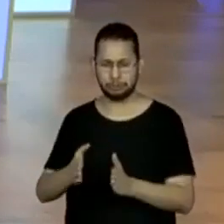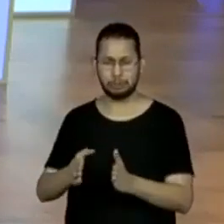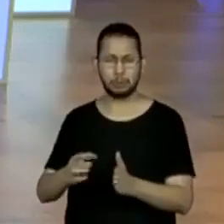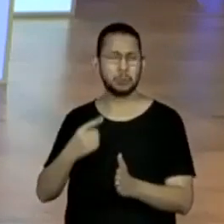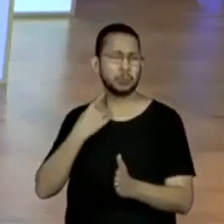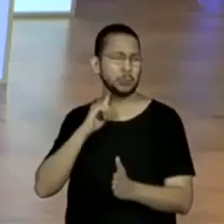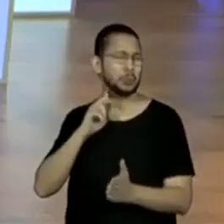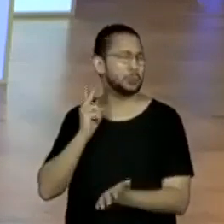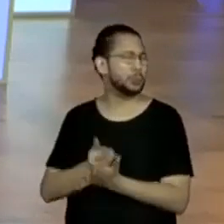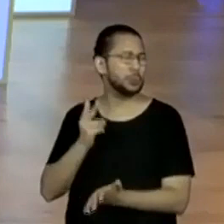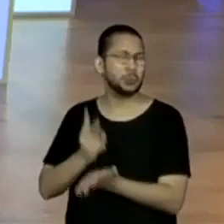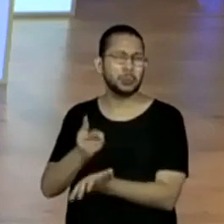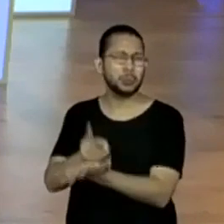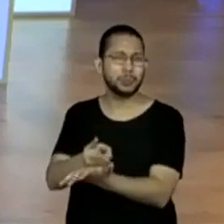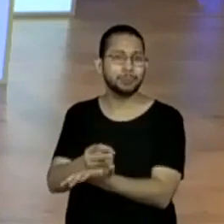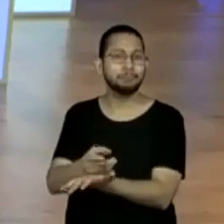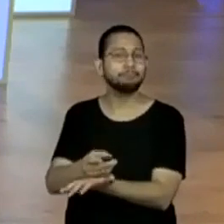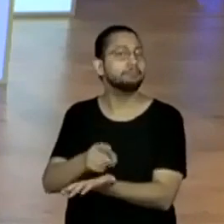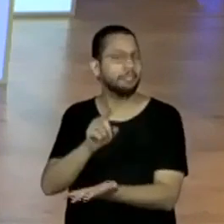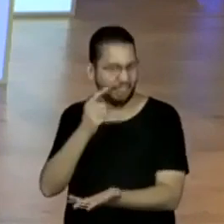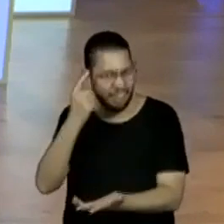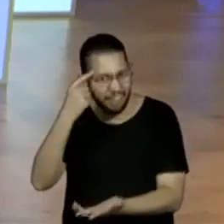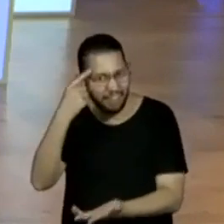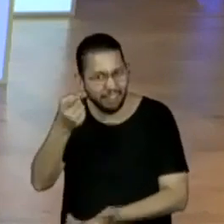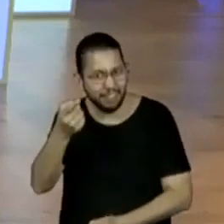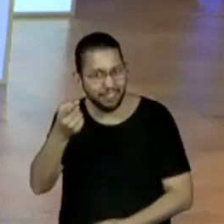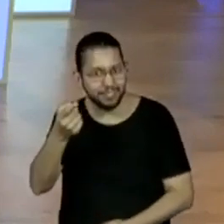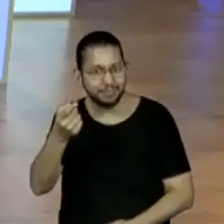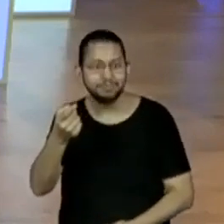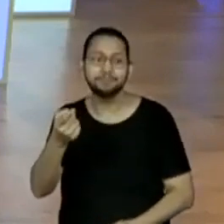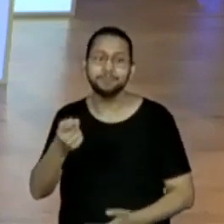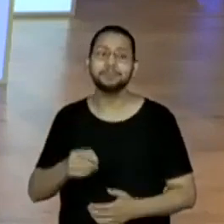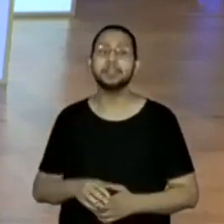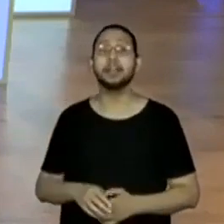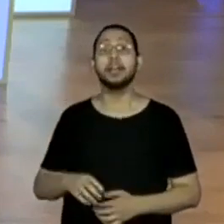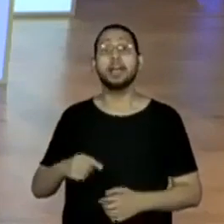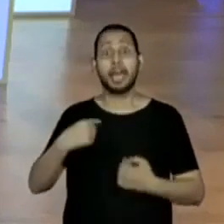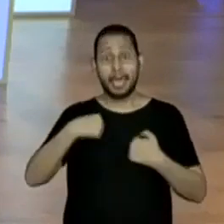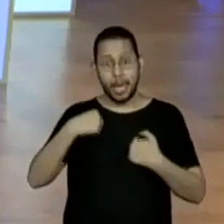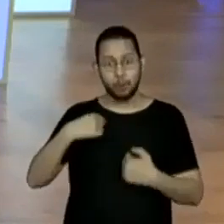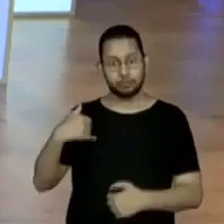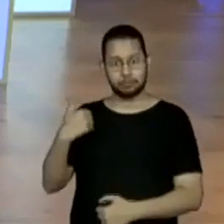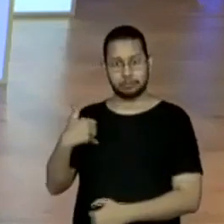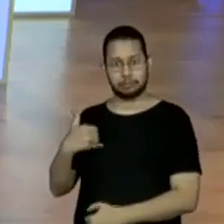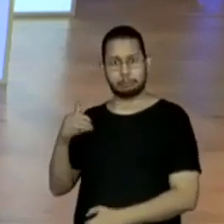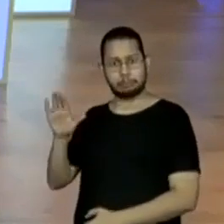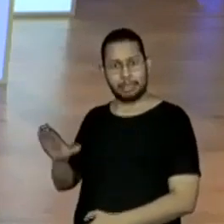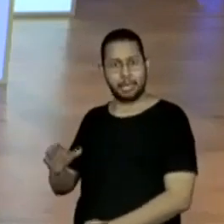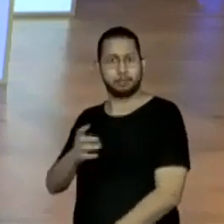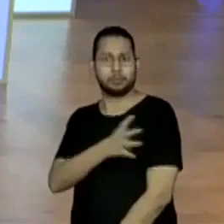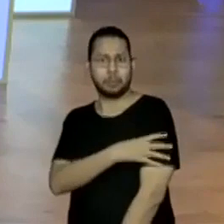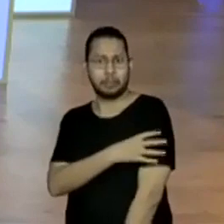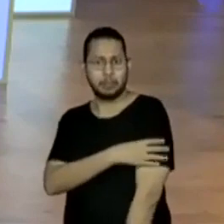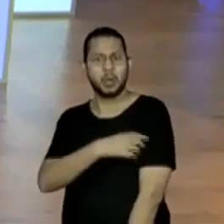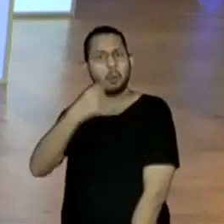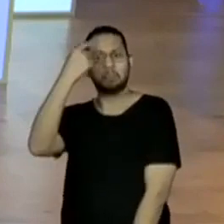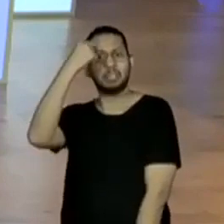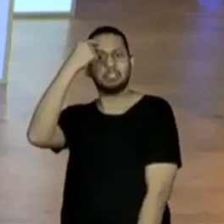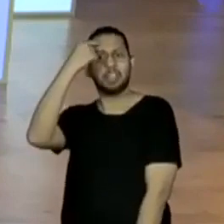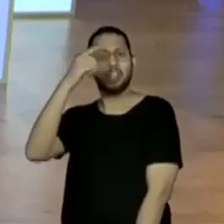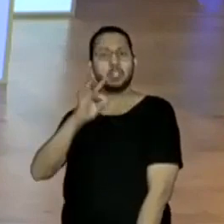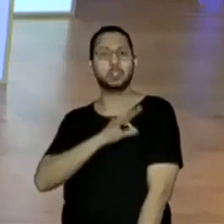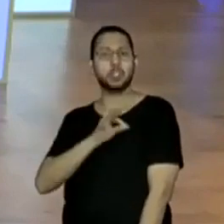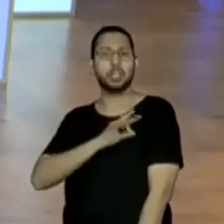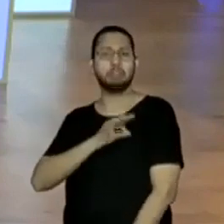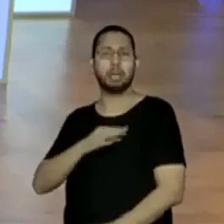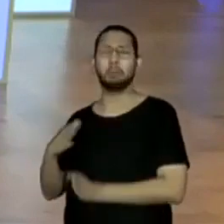quando estava no 4º ano, eu achava que o Tietê inteirinho ele era poluído. Eu nem imaginava que tinha